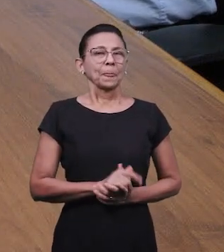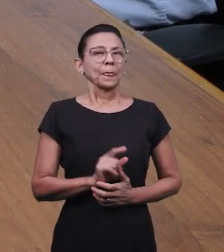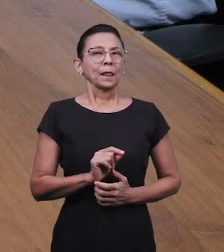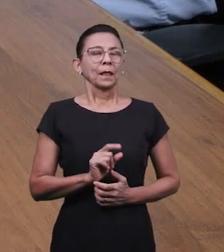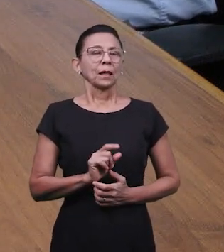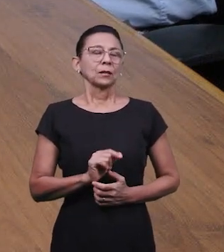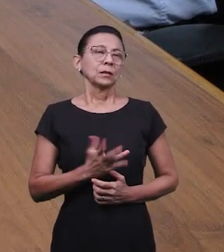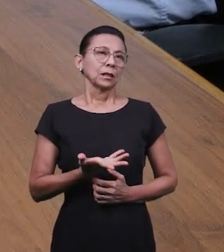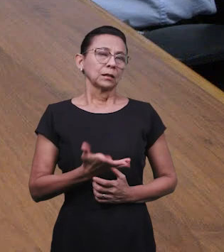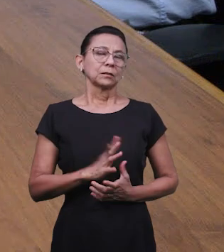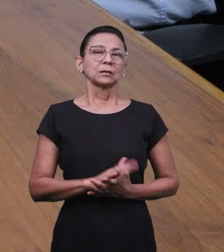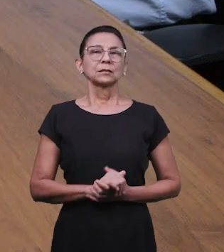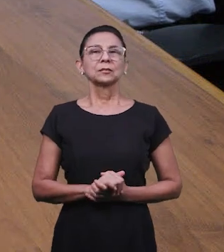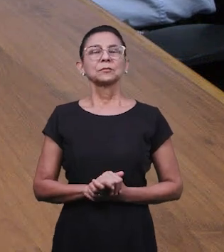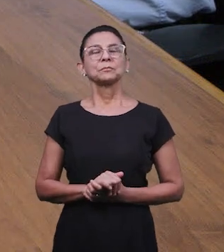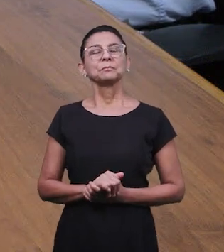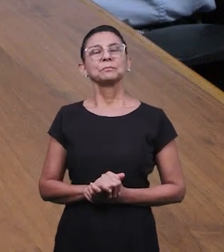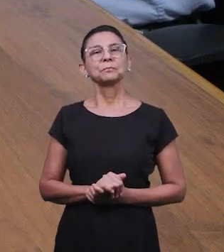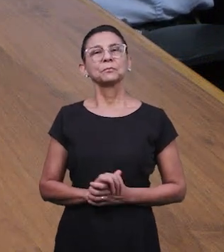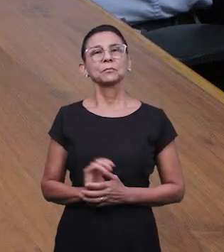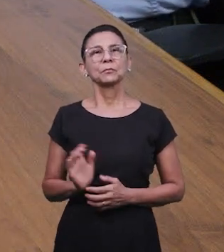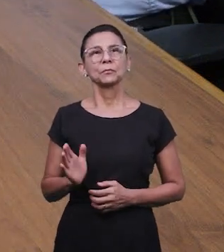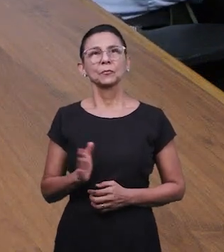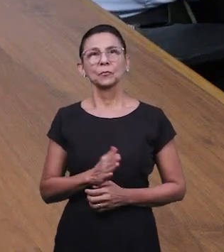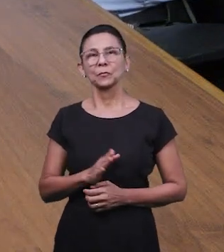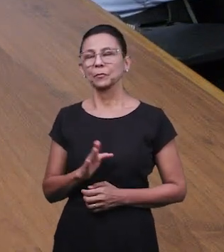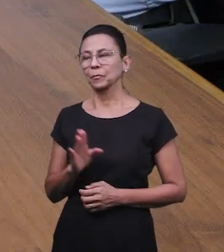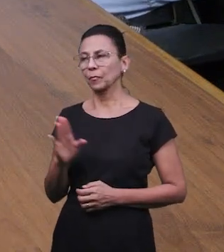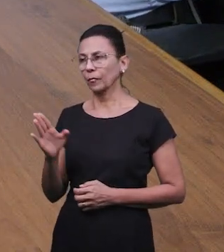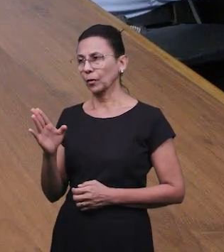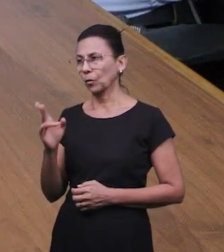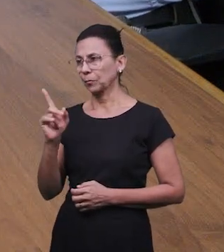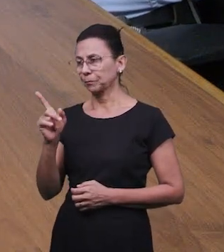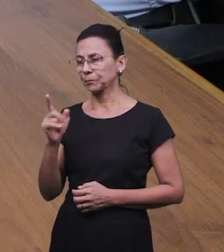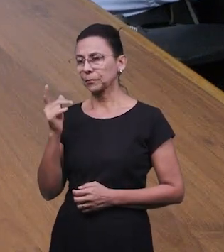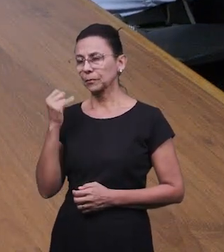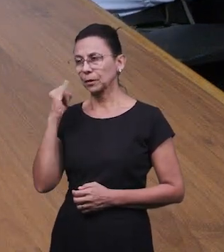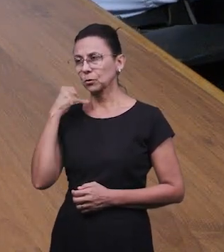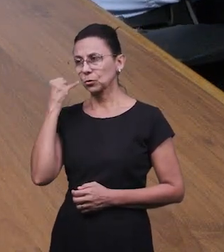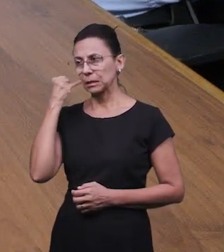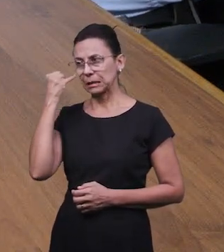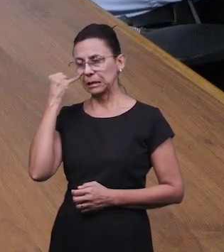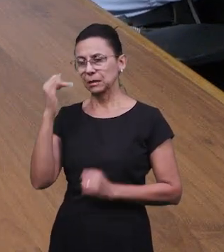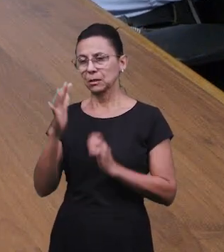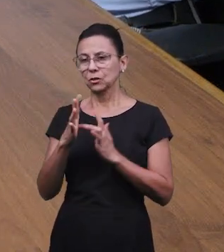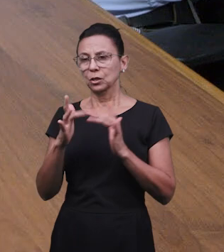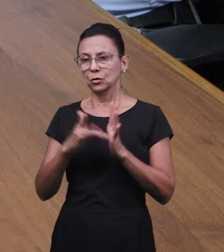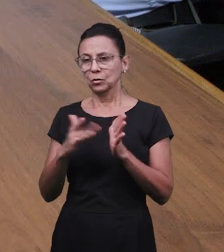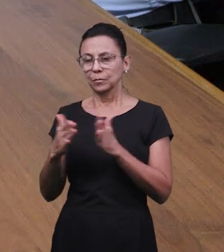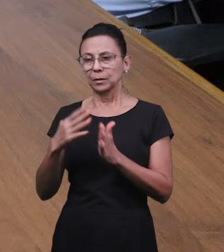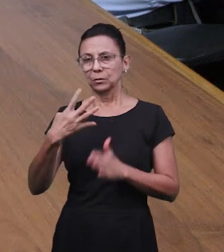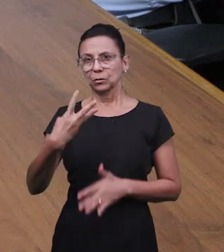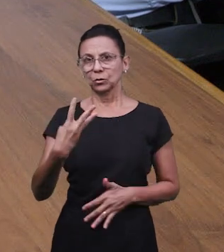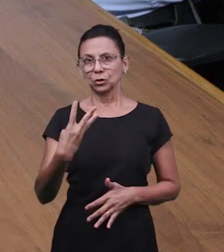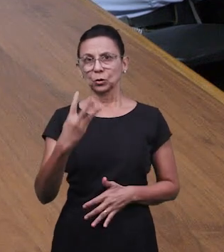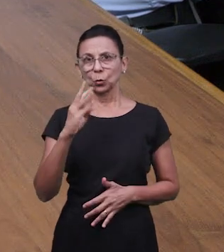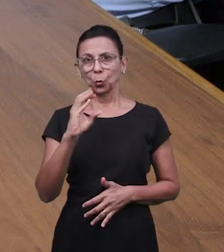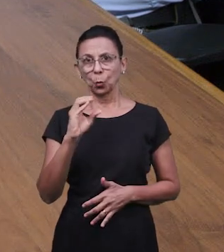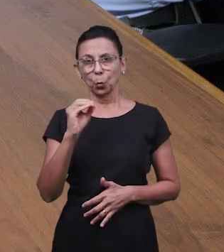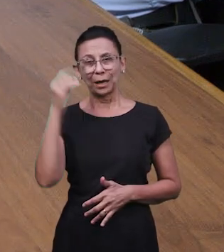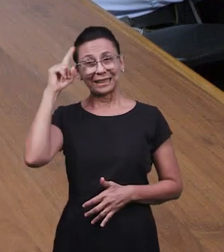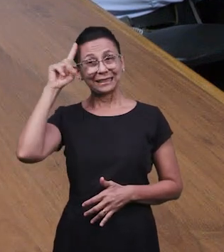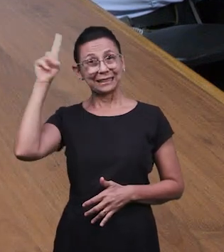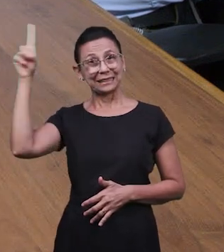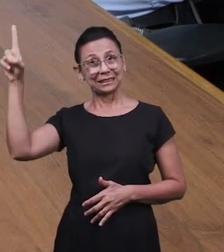você falou, é um sinal, né? Josias, Jesus passou 40 dias se revelando a